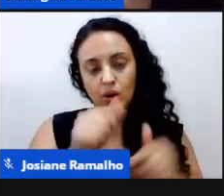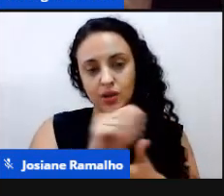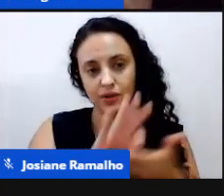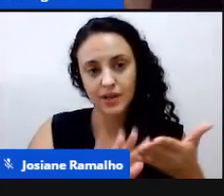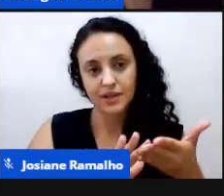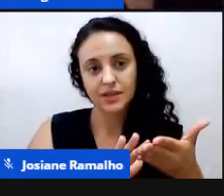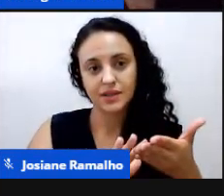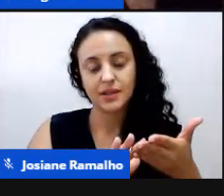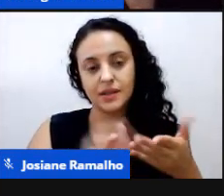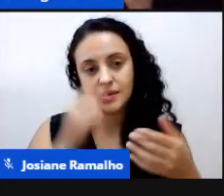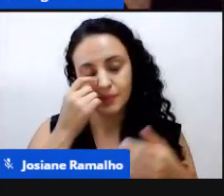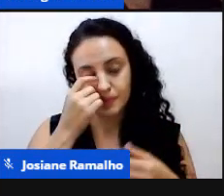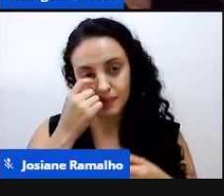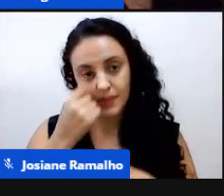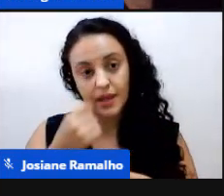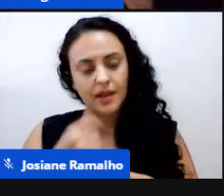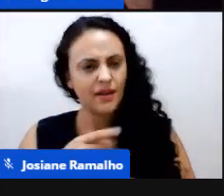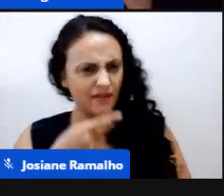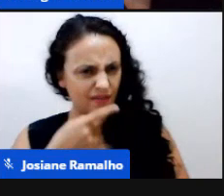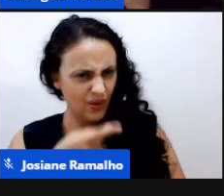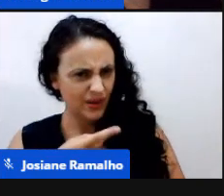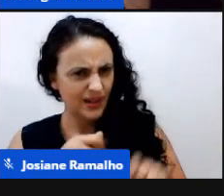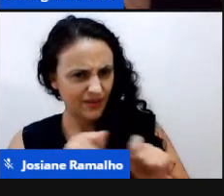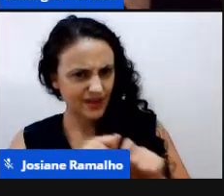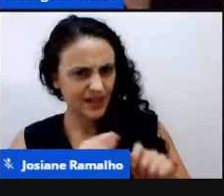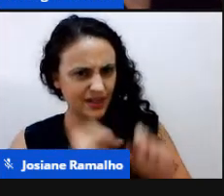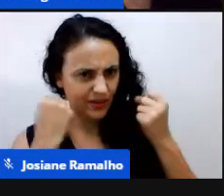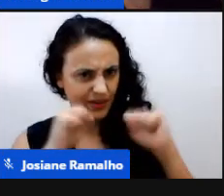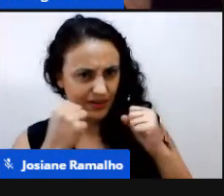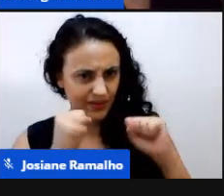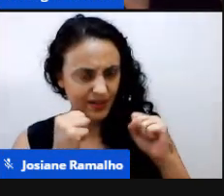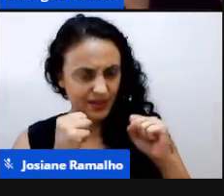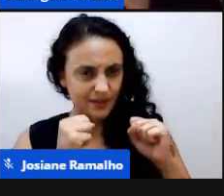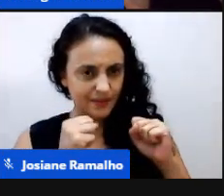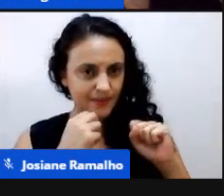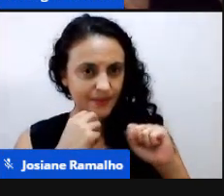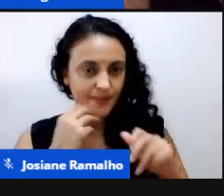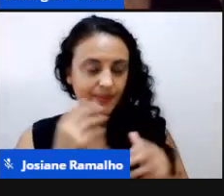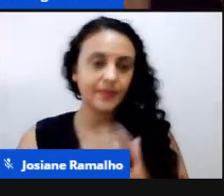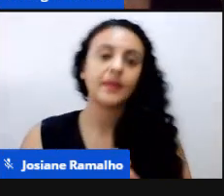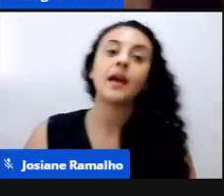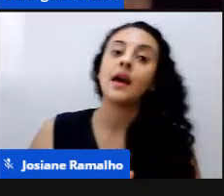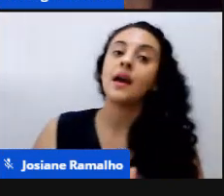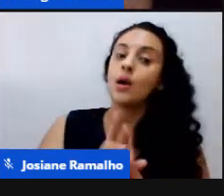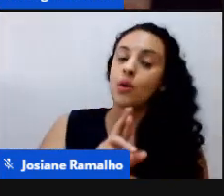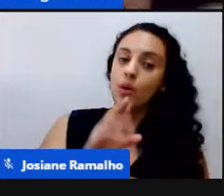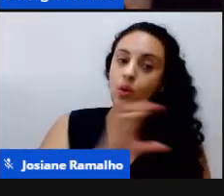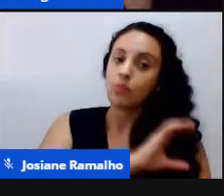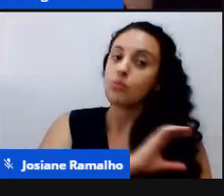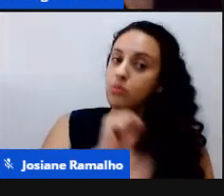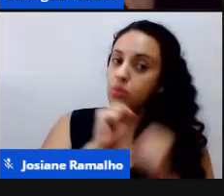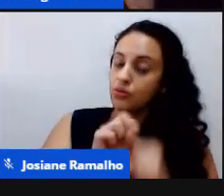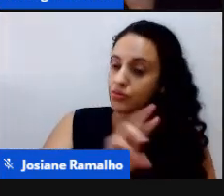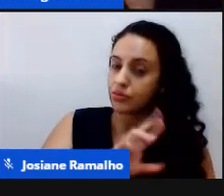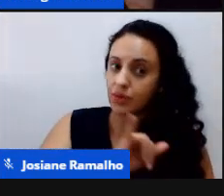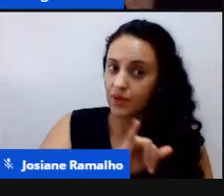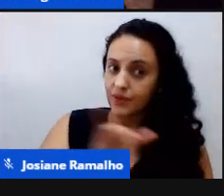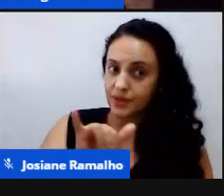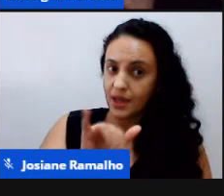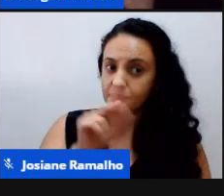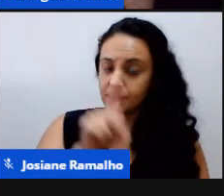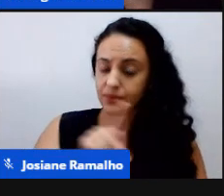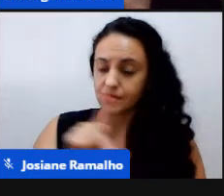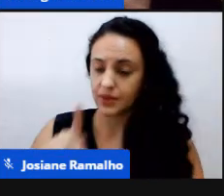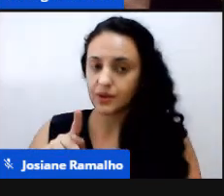física? Ela falou também, anota lá. Olha, o Pedro, o pai veio, buscou o caderno e falou que ele está fazendo todas as atividades, inclusive a de